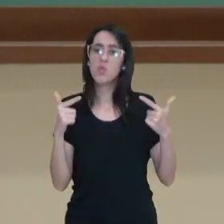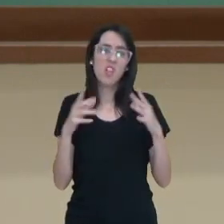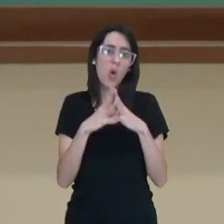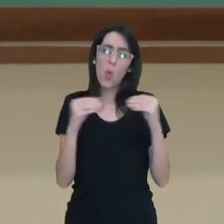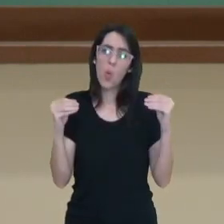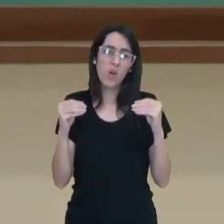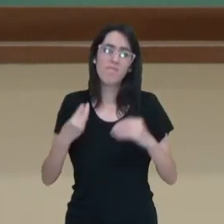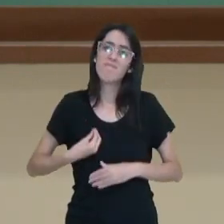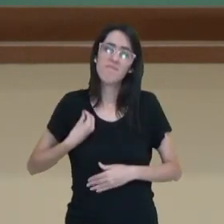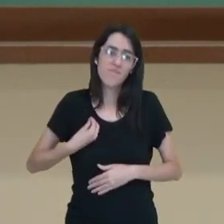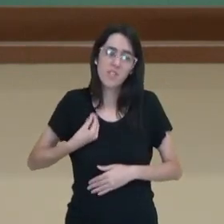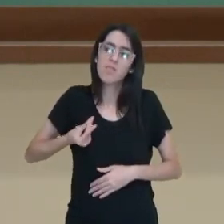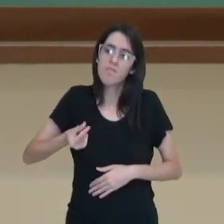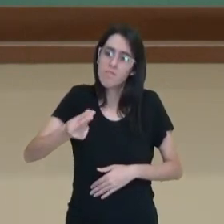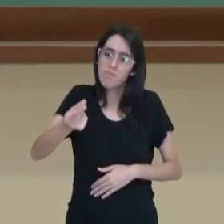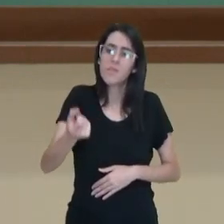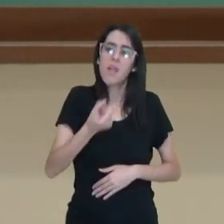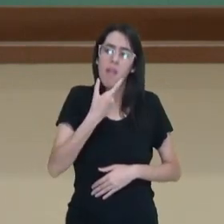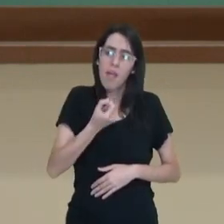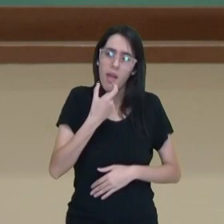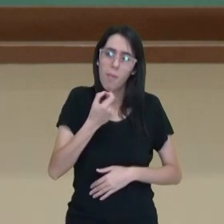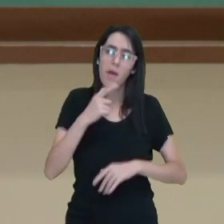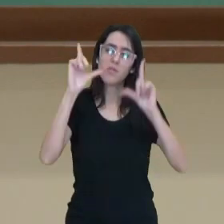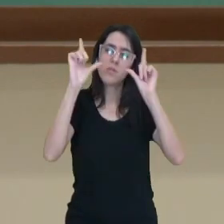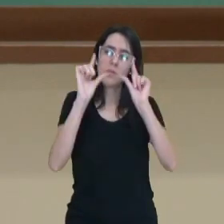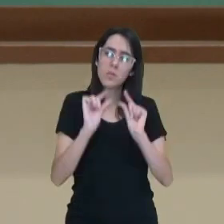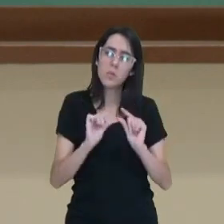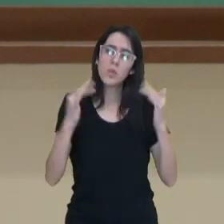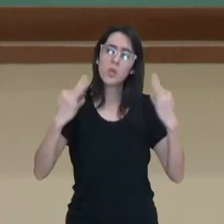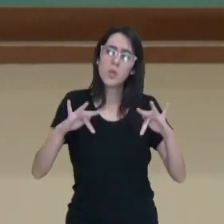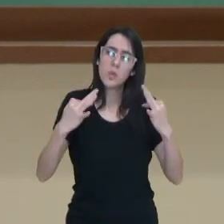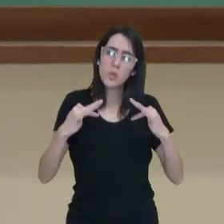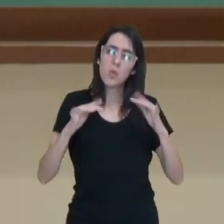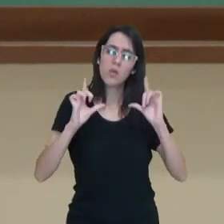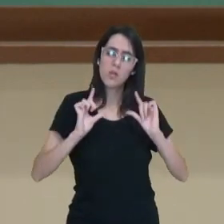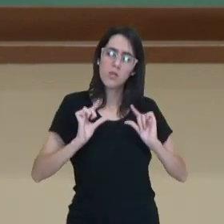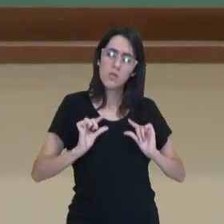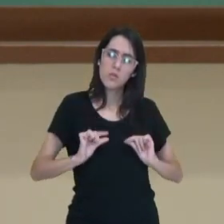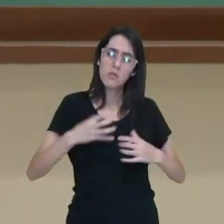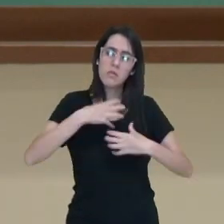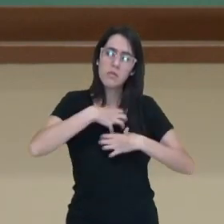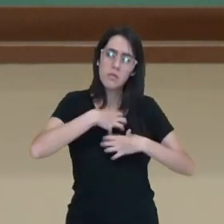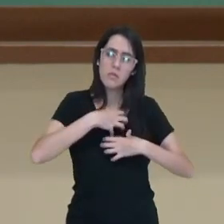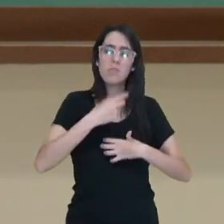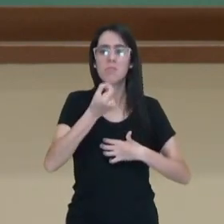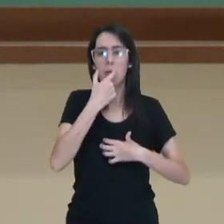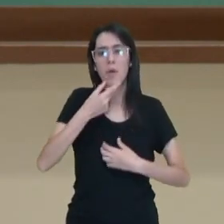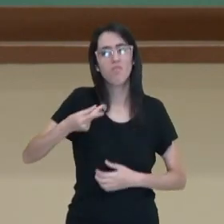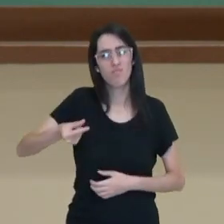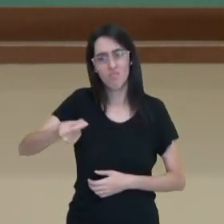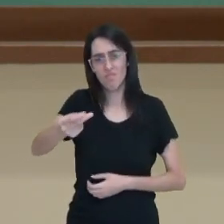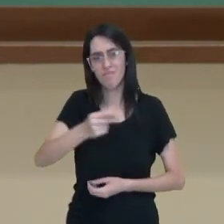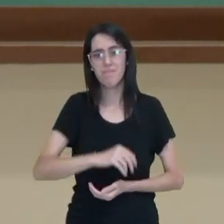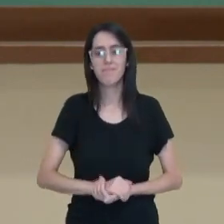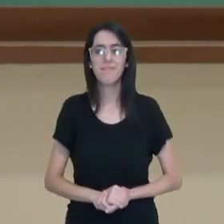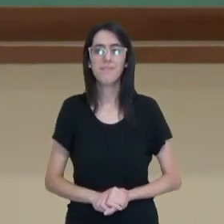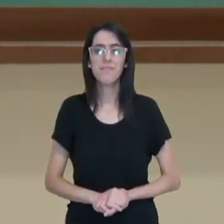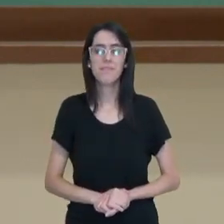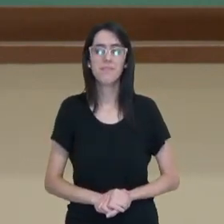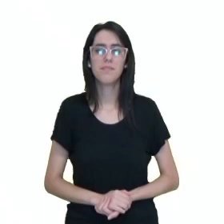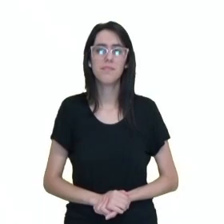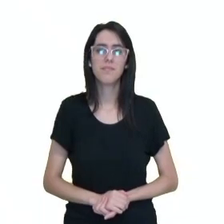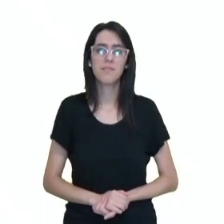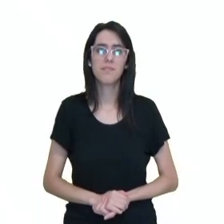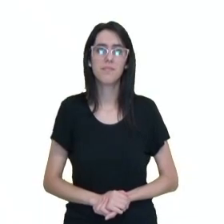e daí você toma medicação, por exemplo, para reduzir a carga viral, diminuir os sintomas, etc. Tá?